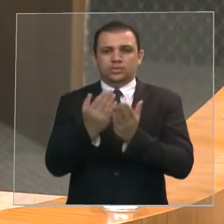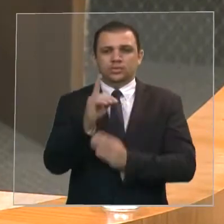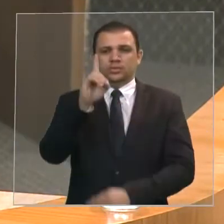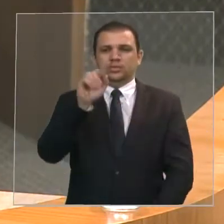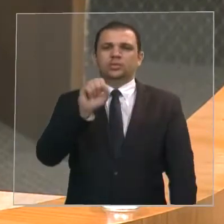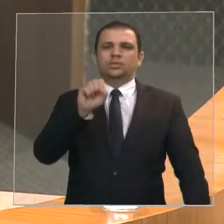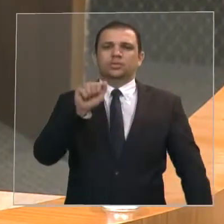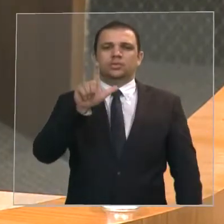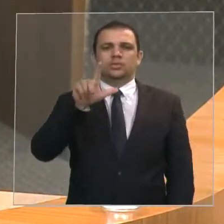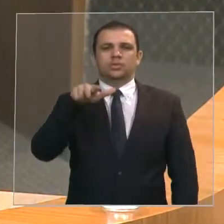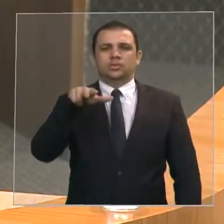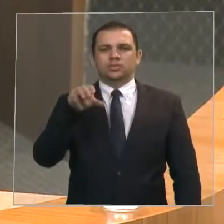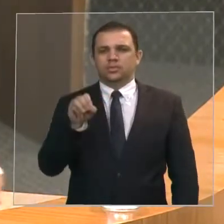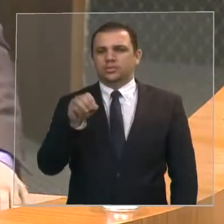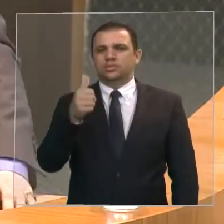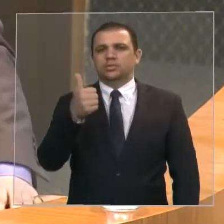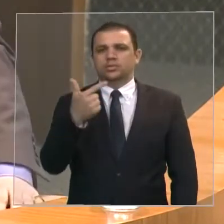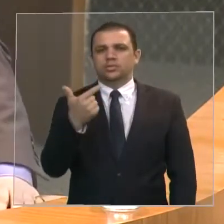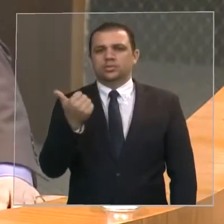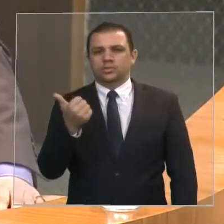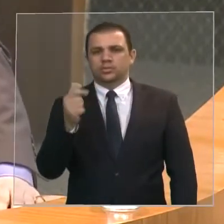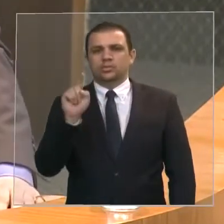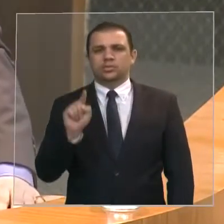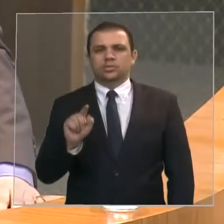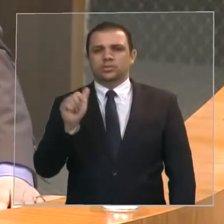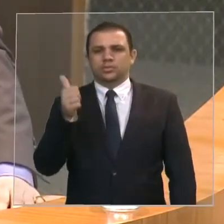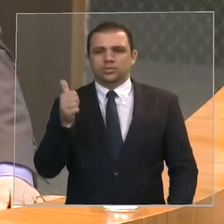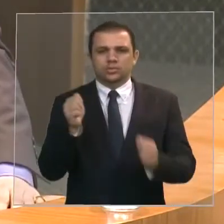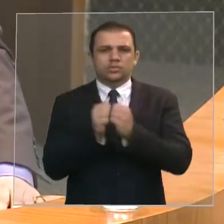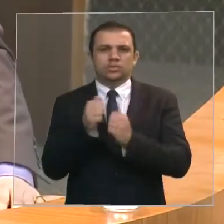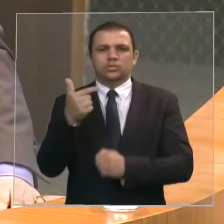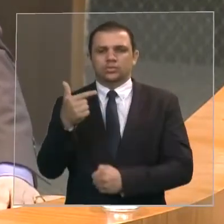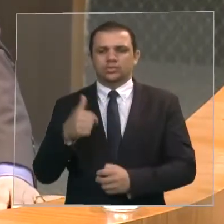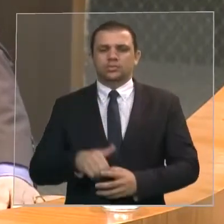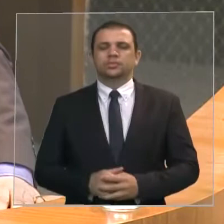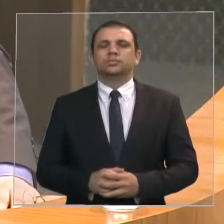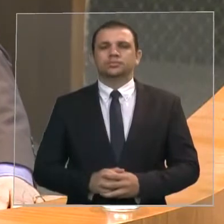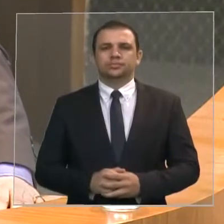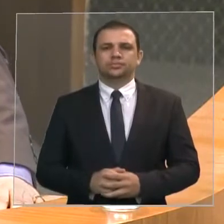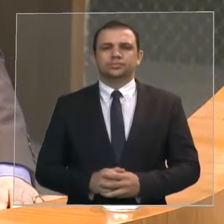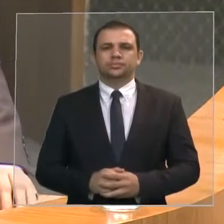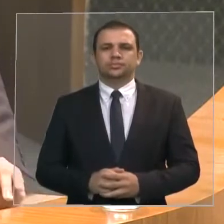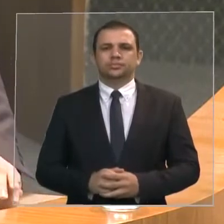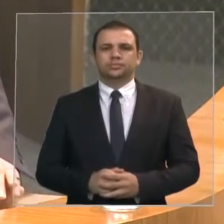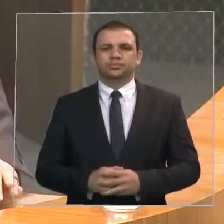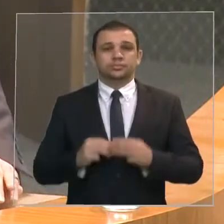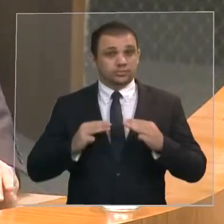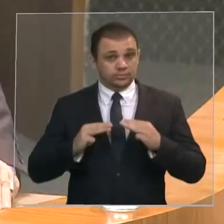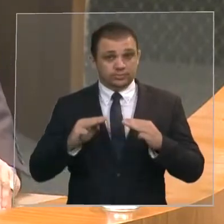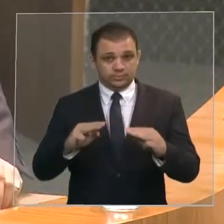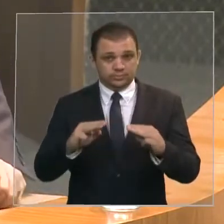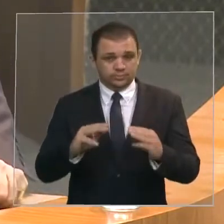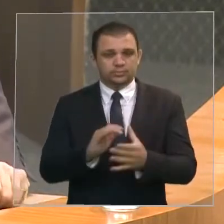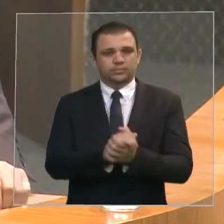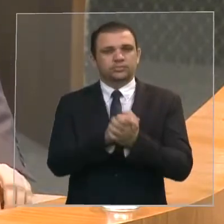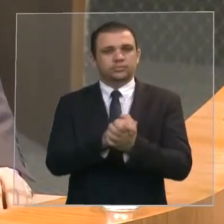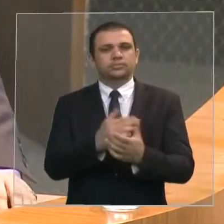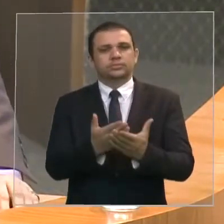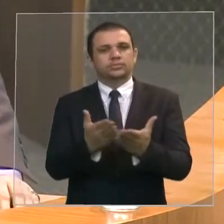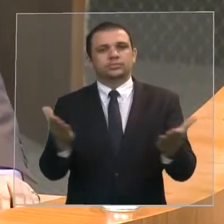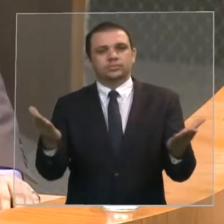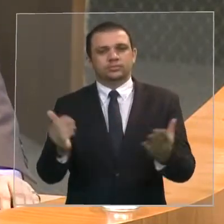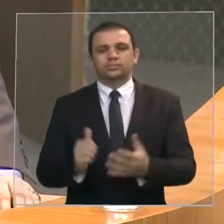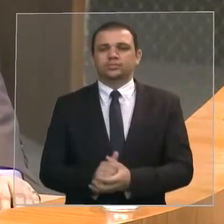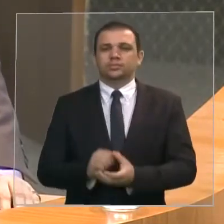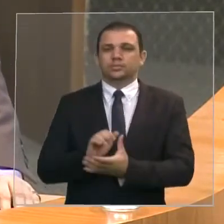2. Com essa mensagem bíblica, nós aqui saudamos a todos, cumprimentando o excelentíssimo